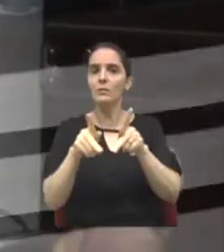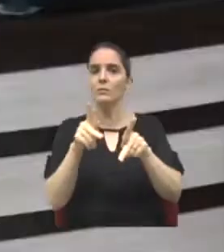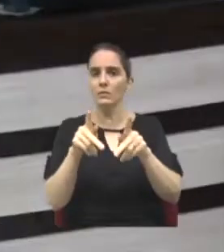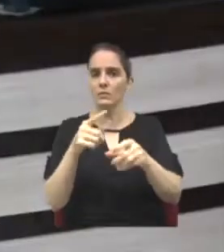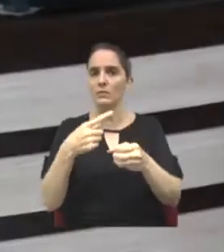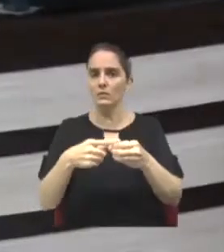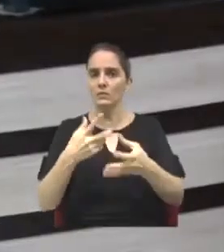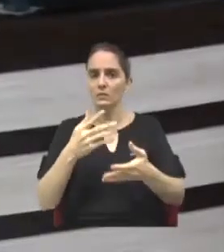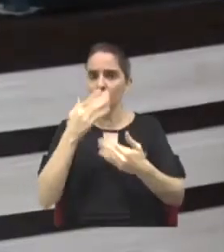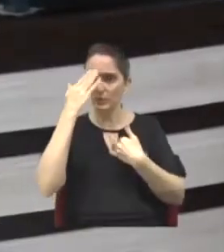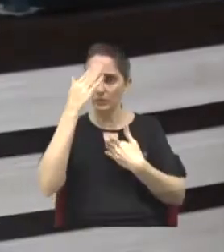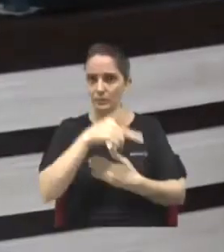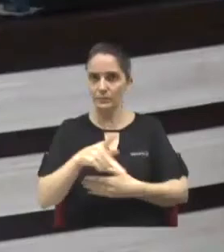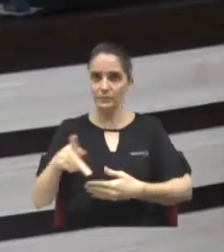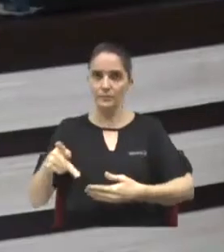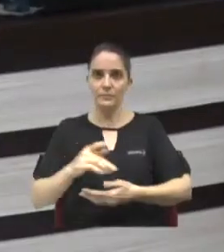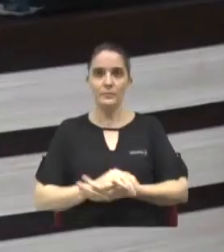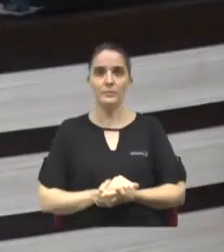presidente.